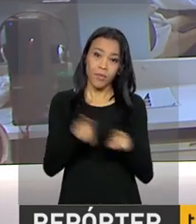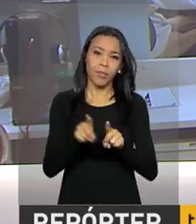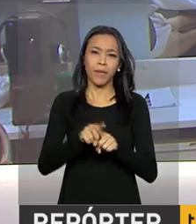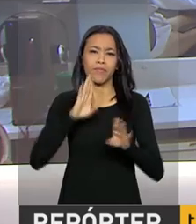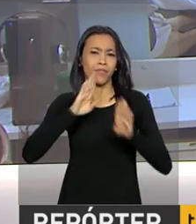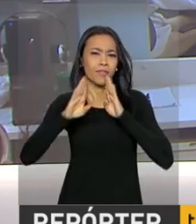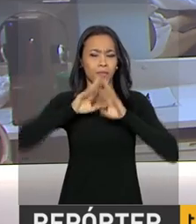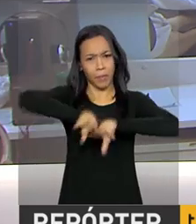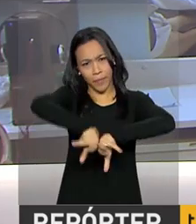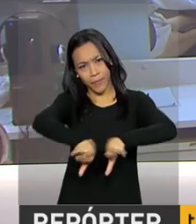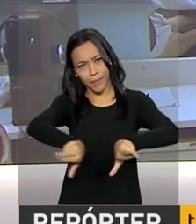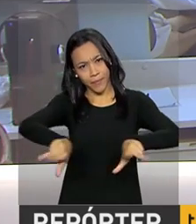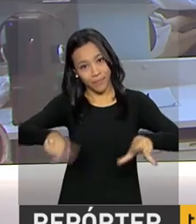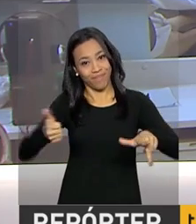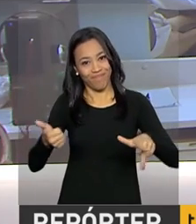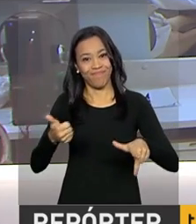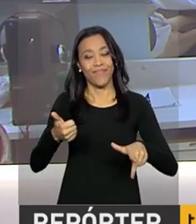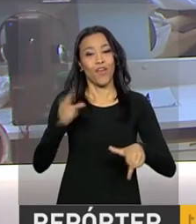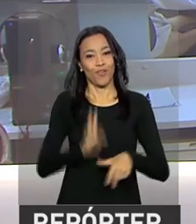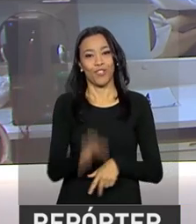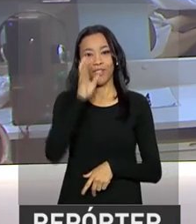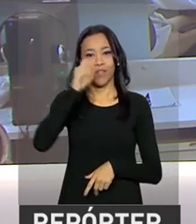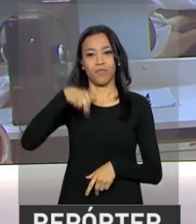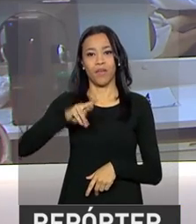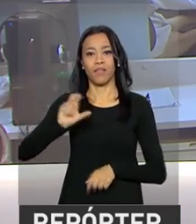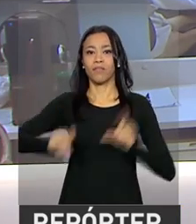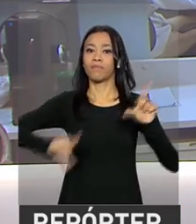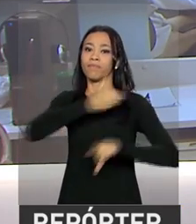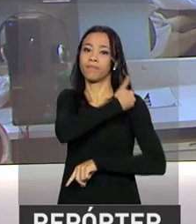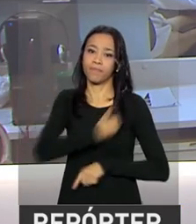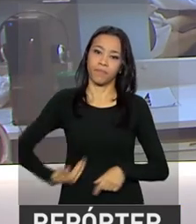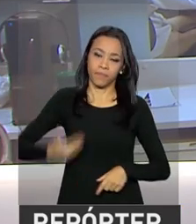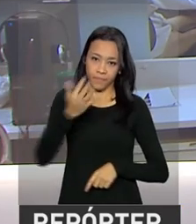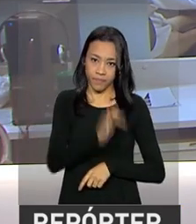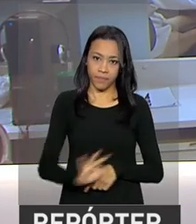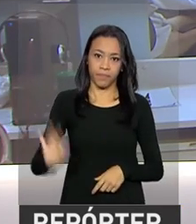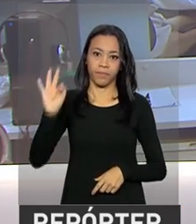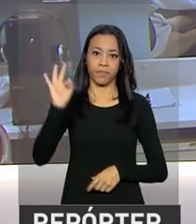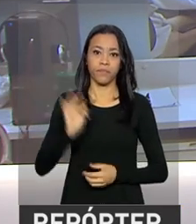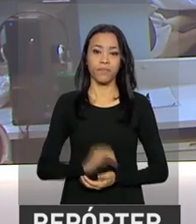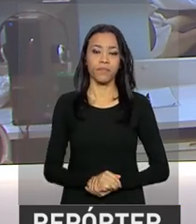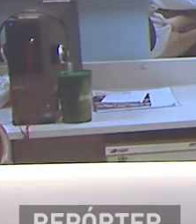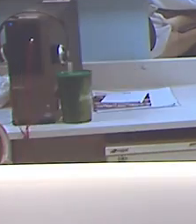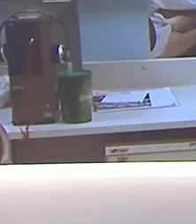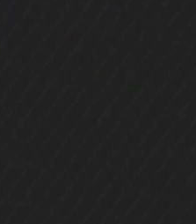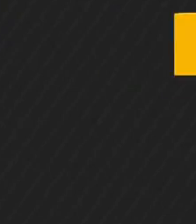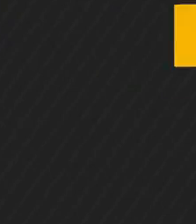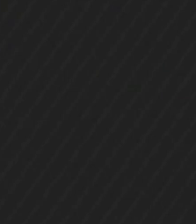novidades em nossas redes sociais Continue com a gente NBR a TV do Governo